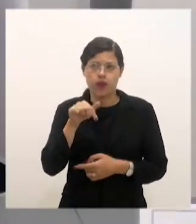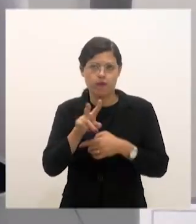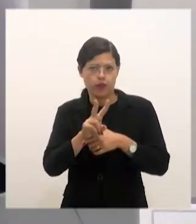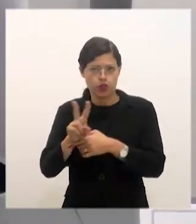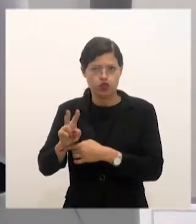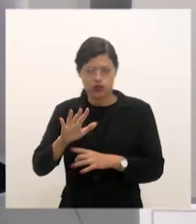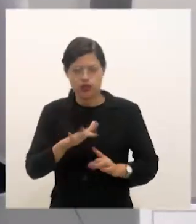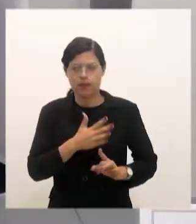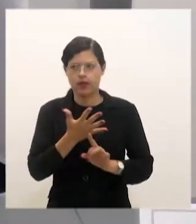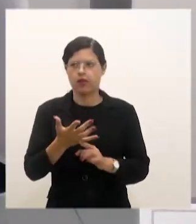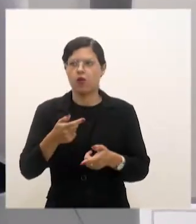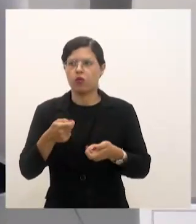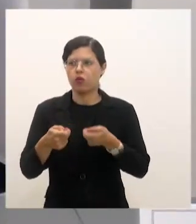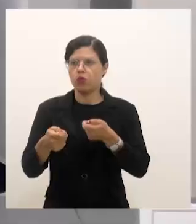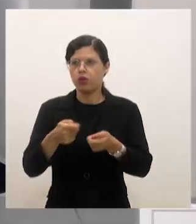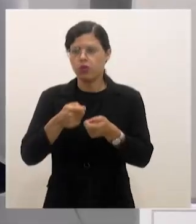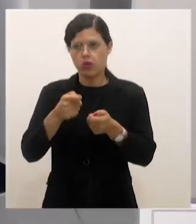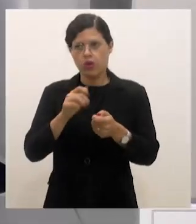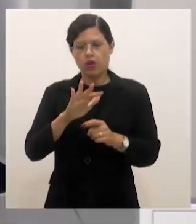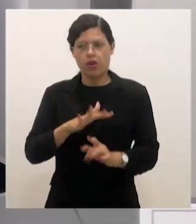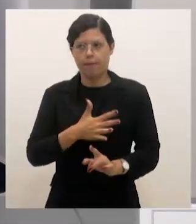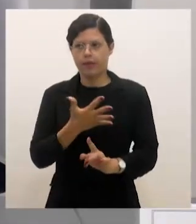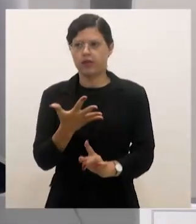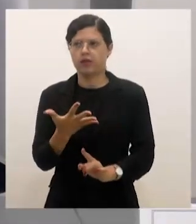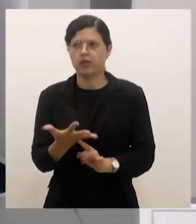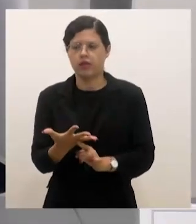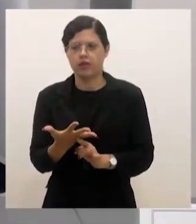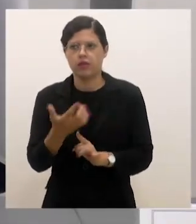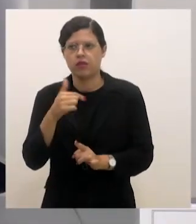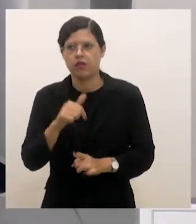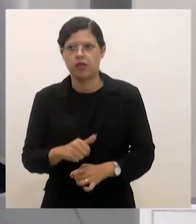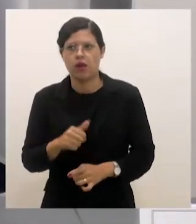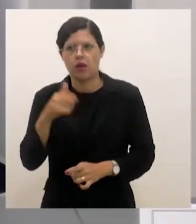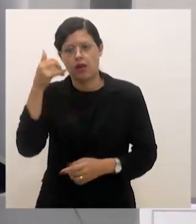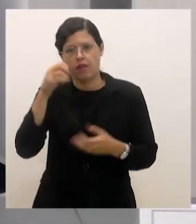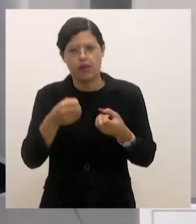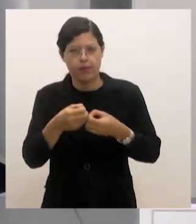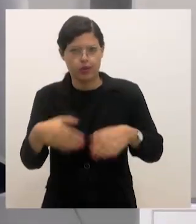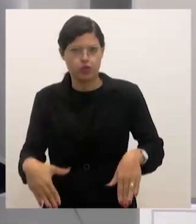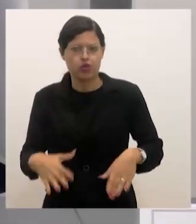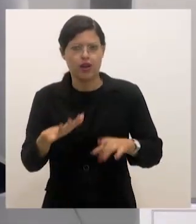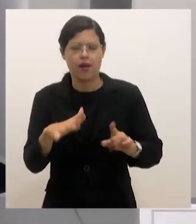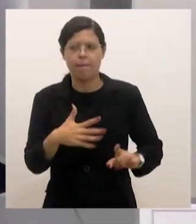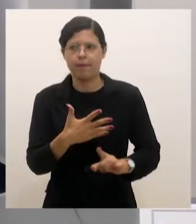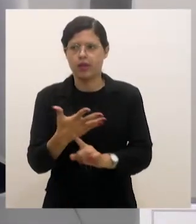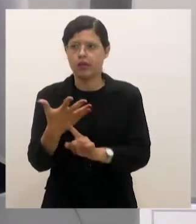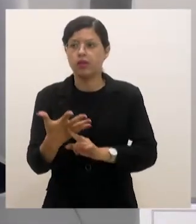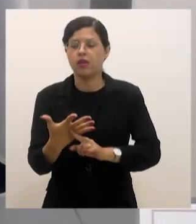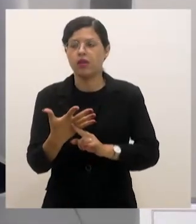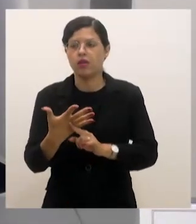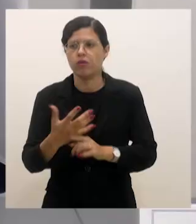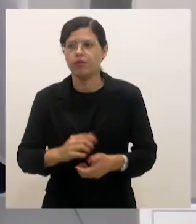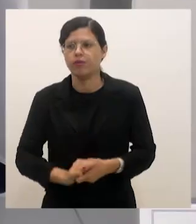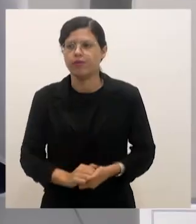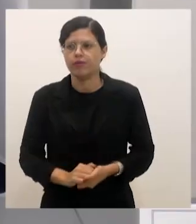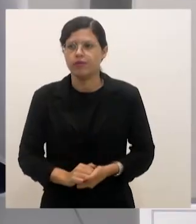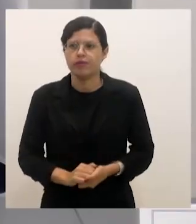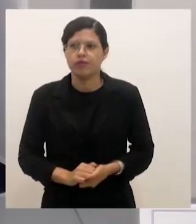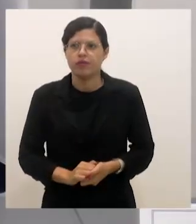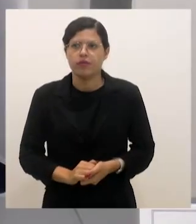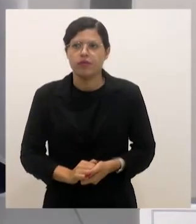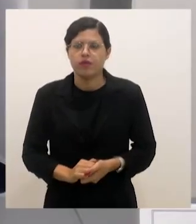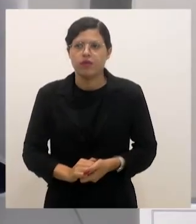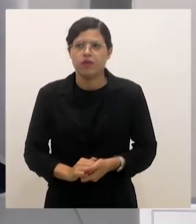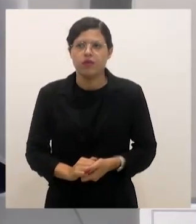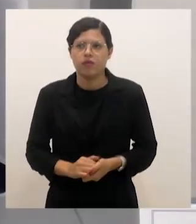ambiental e o controle ambiental, ou a prevenção de eventuais danos ambientais, ela é assim, habitual. A